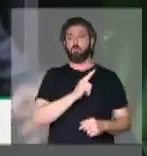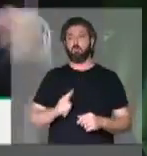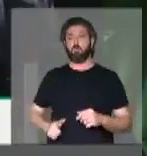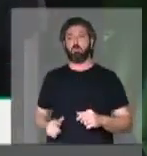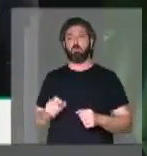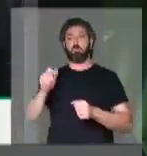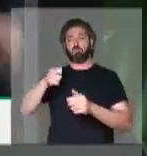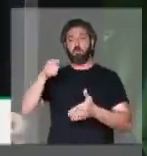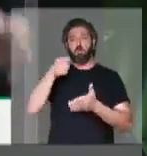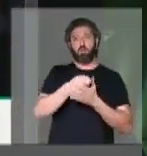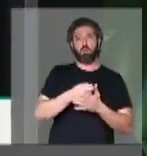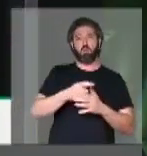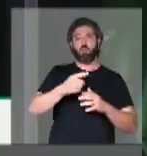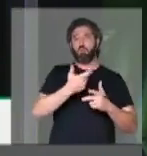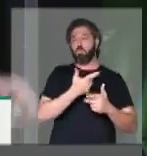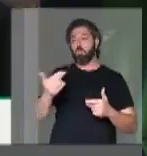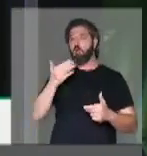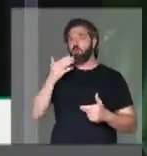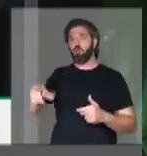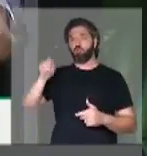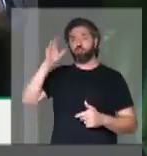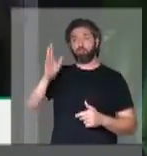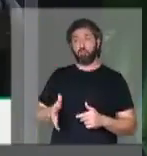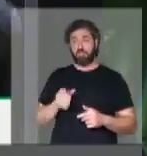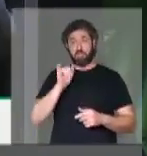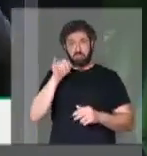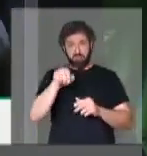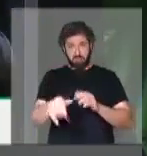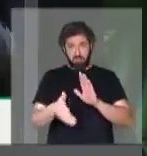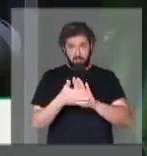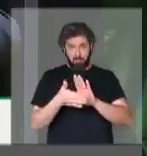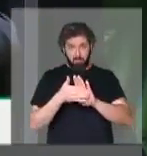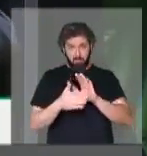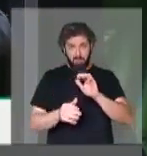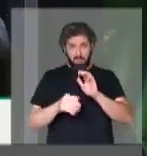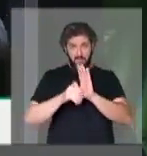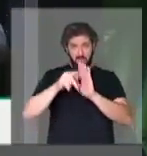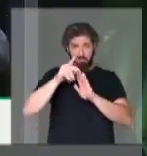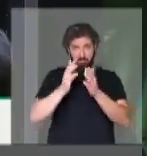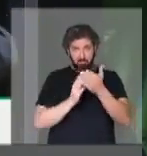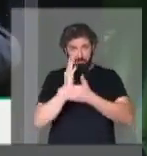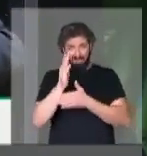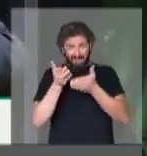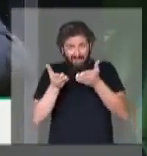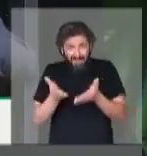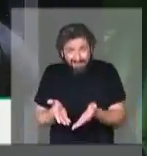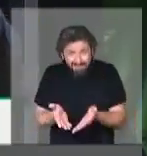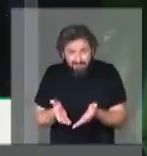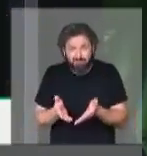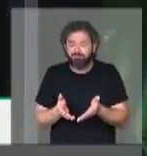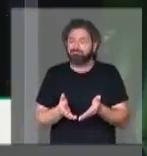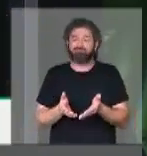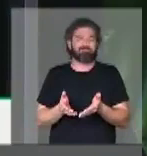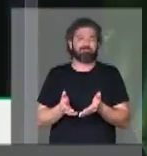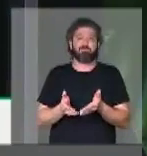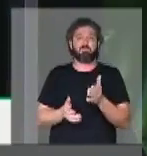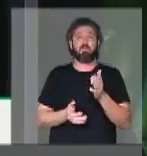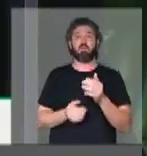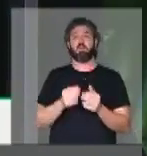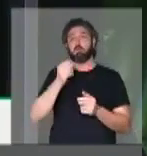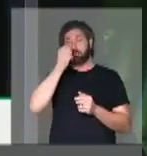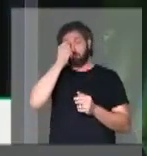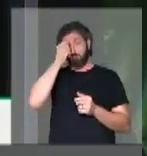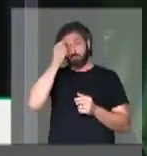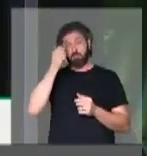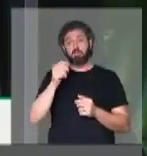governo reforce o lado que já escolheu se essa medida provisória foi aprovada desse jeito enquanto